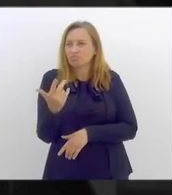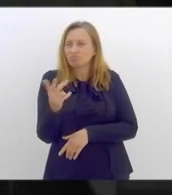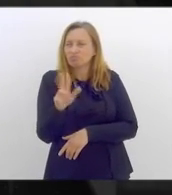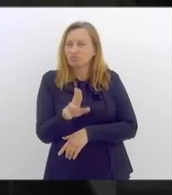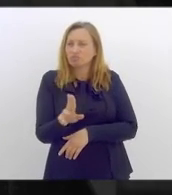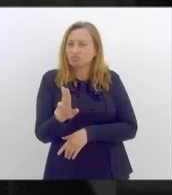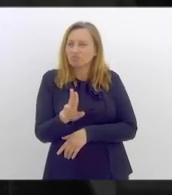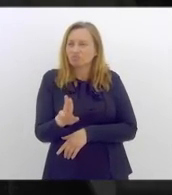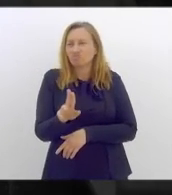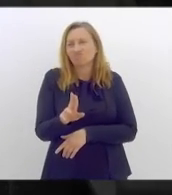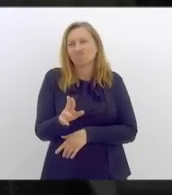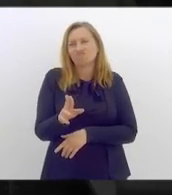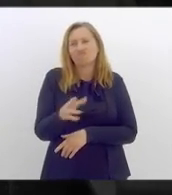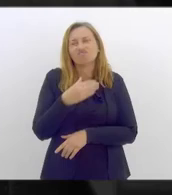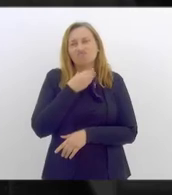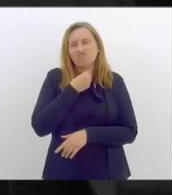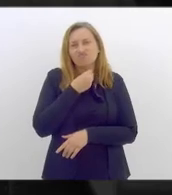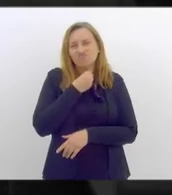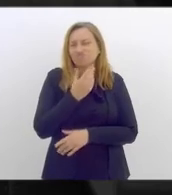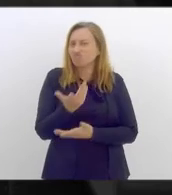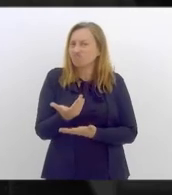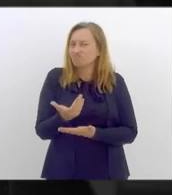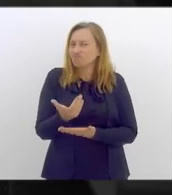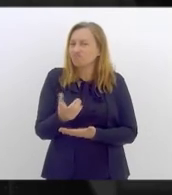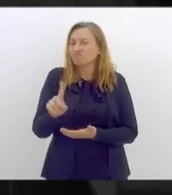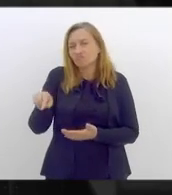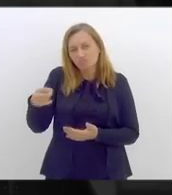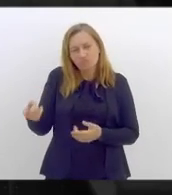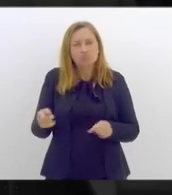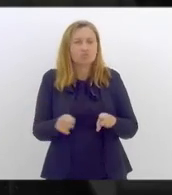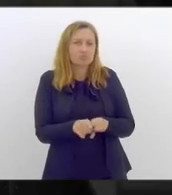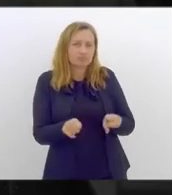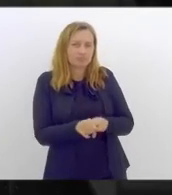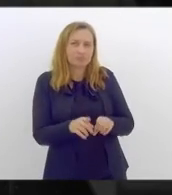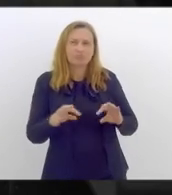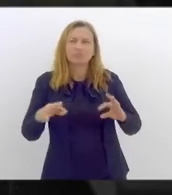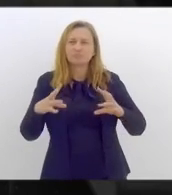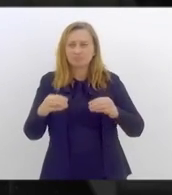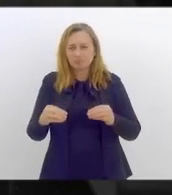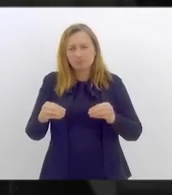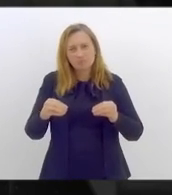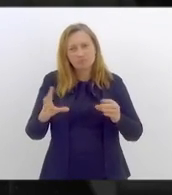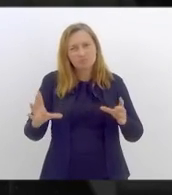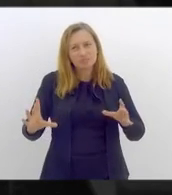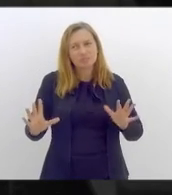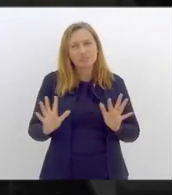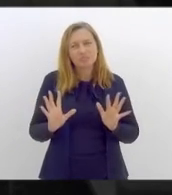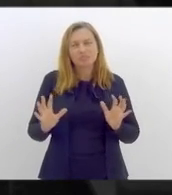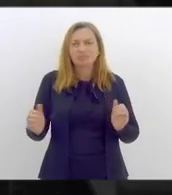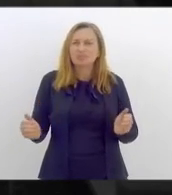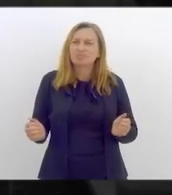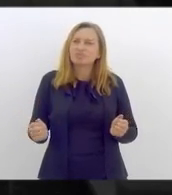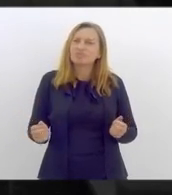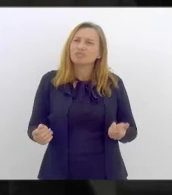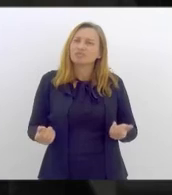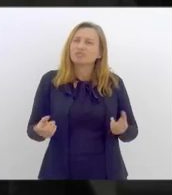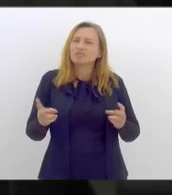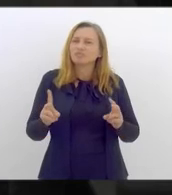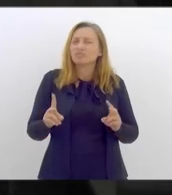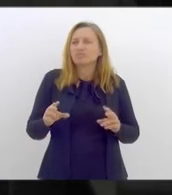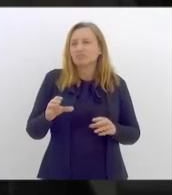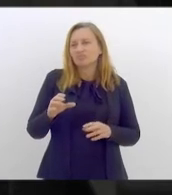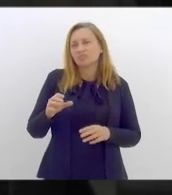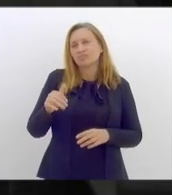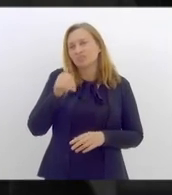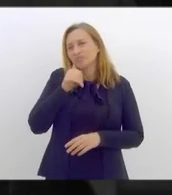adequado eu quero protestar e elencar com outro tópico porque isso tudo se insere Tia Jô você excelência é uma mulher